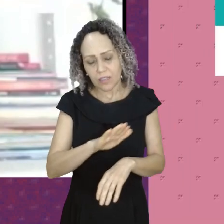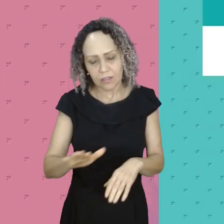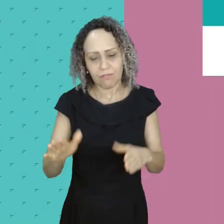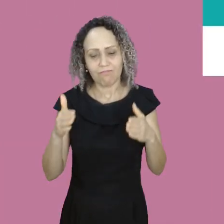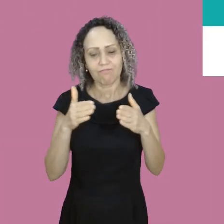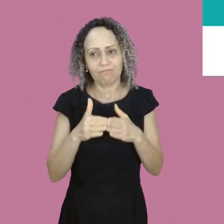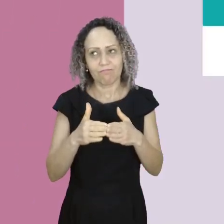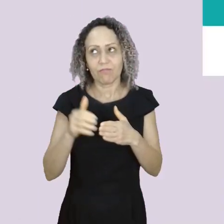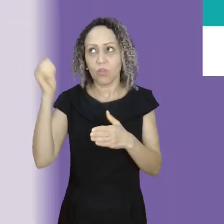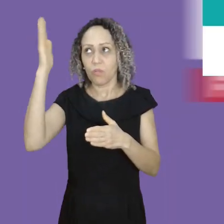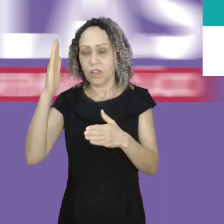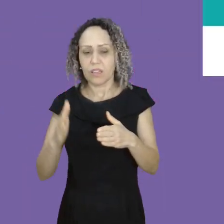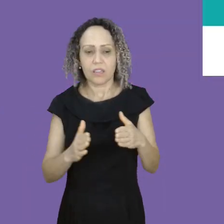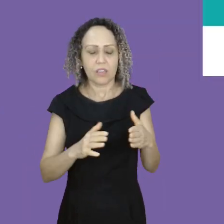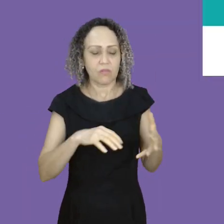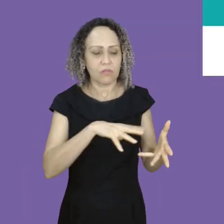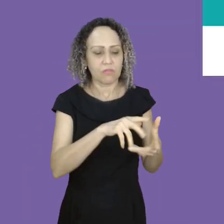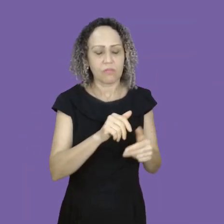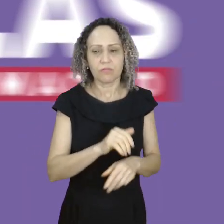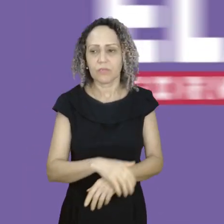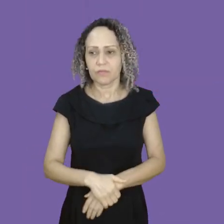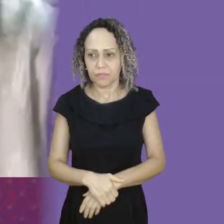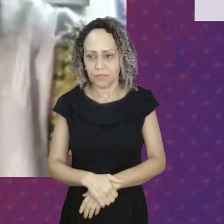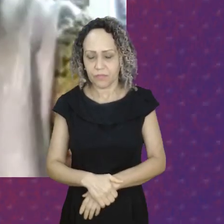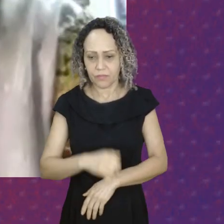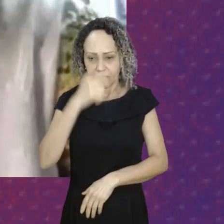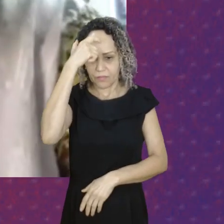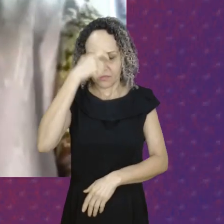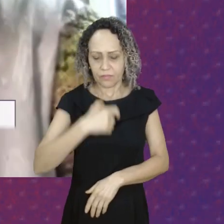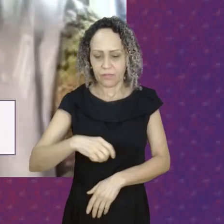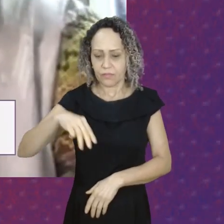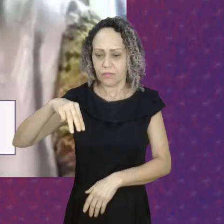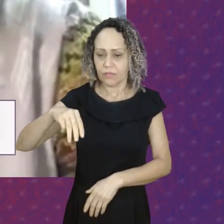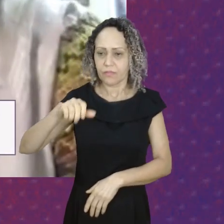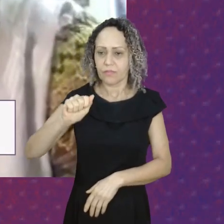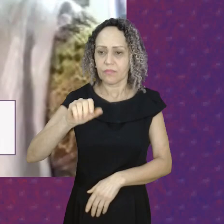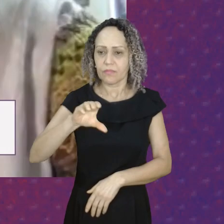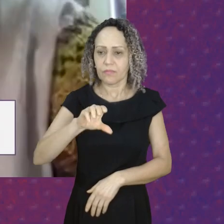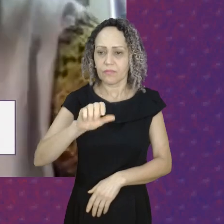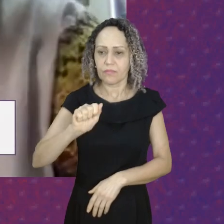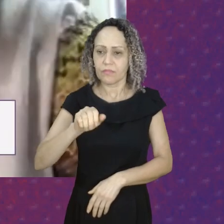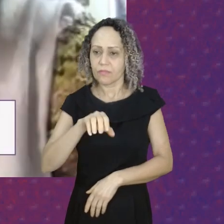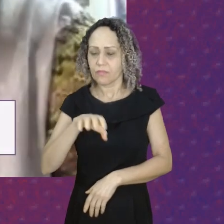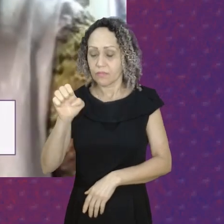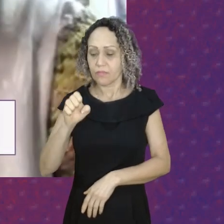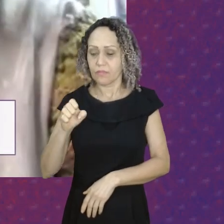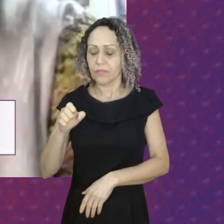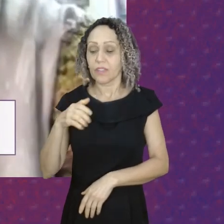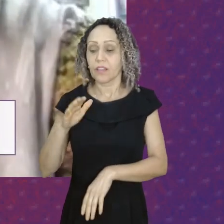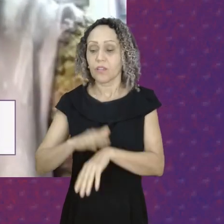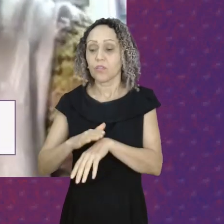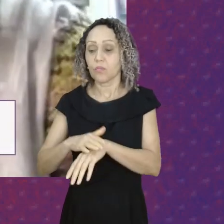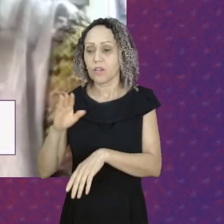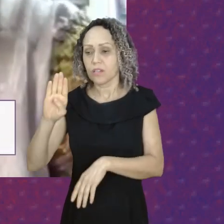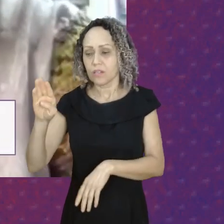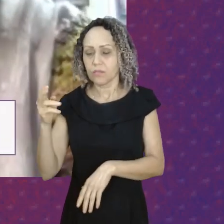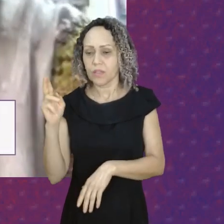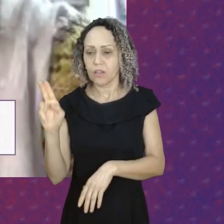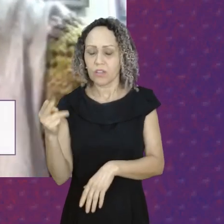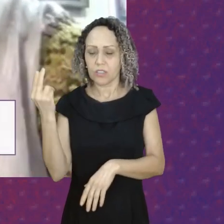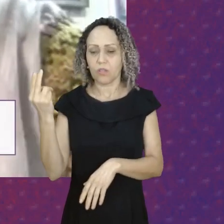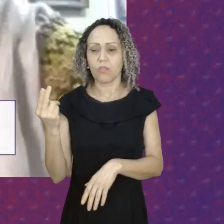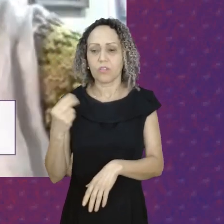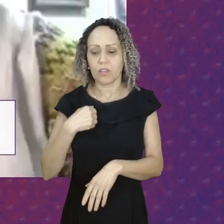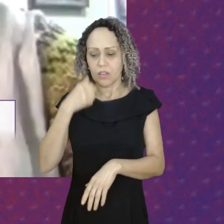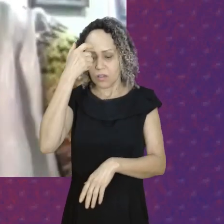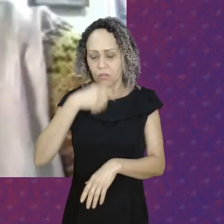mundo. Eu sou Macaé Evaristo, sou de Belo Horizonte, sou professora,